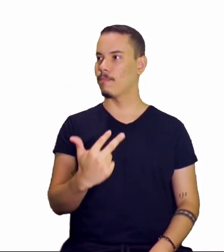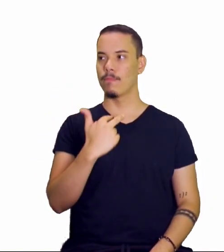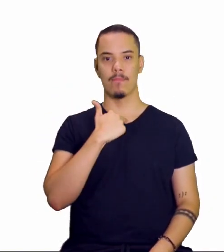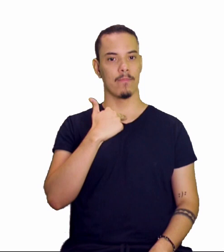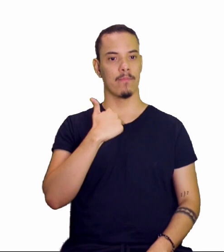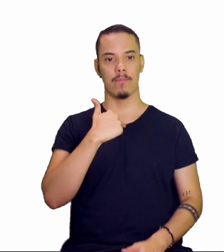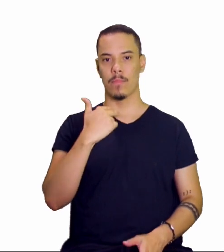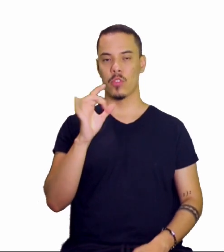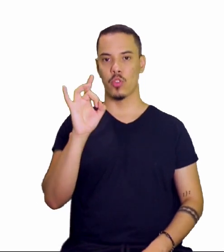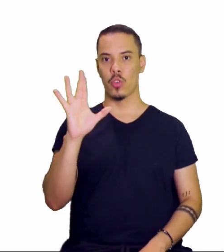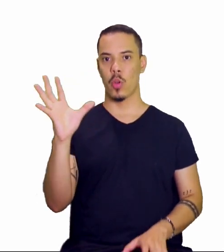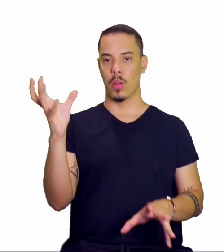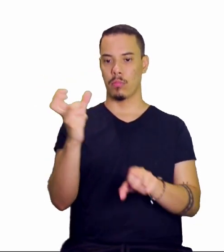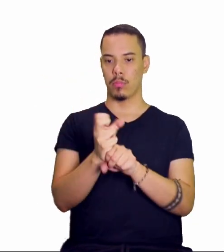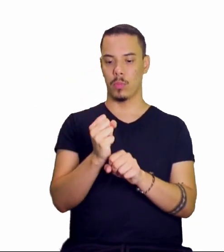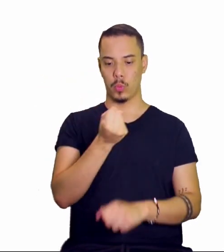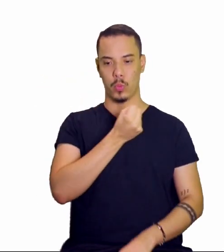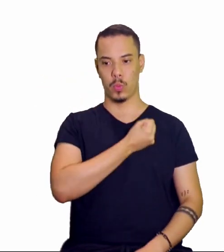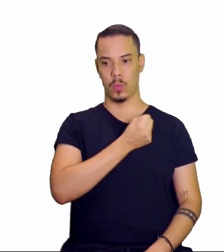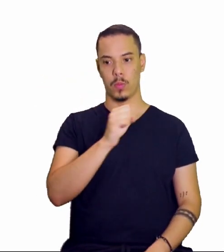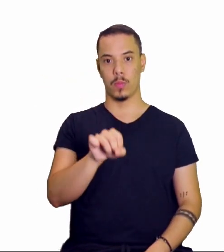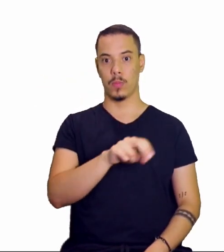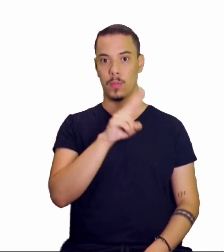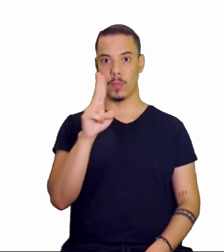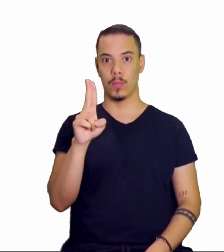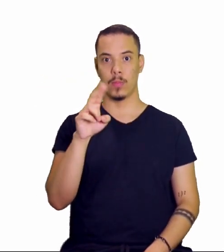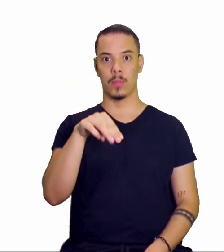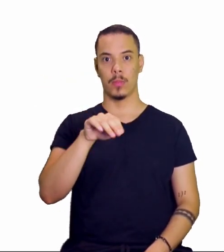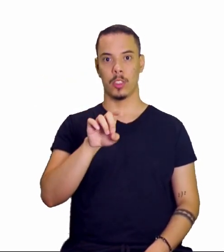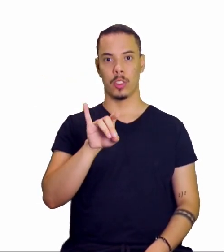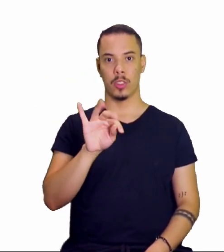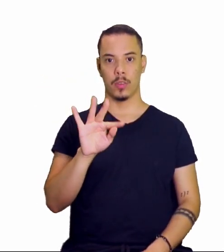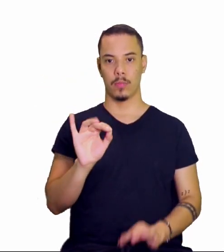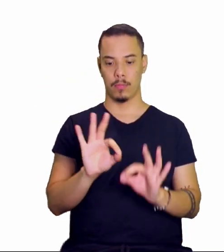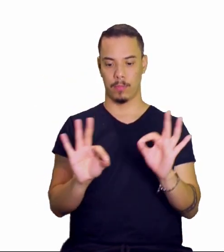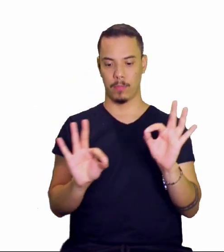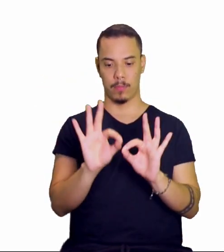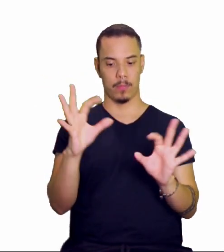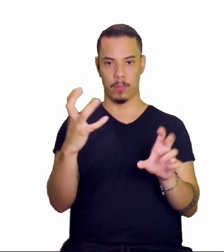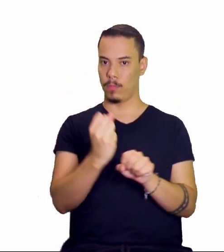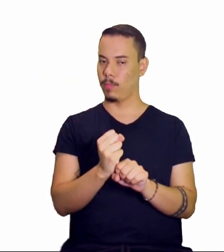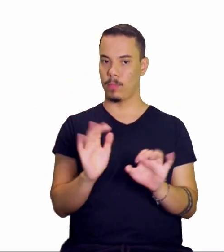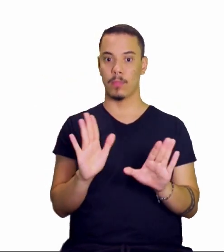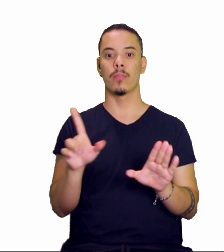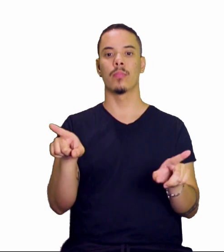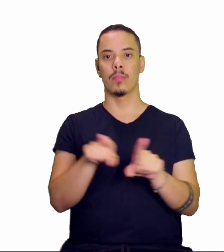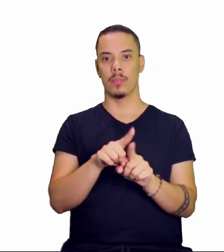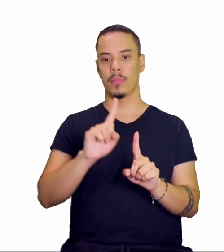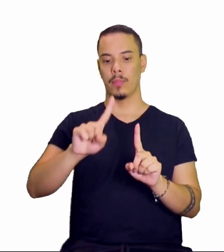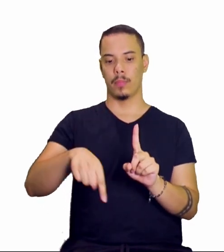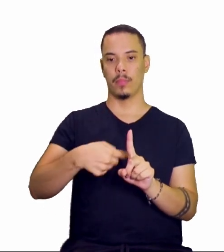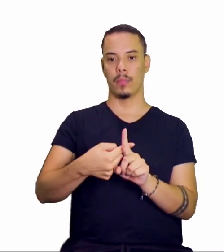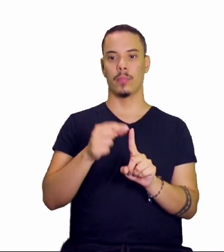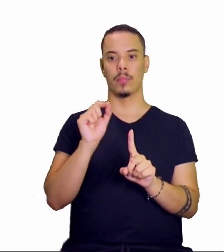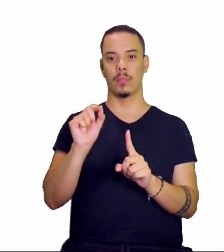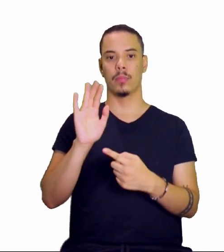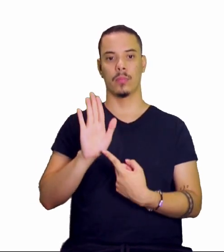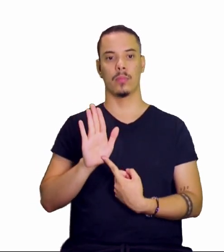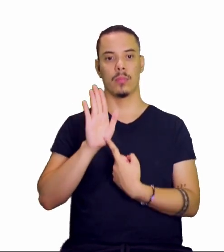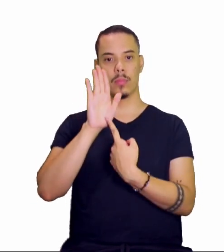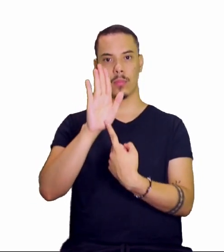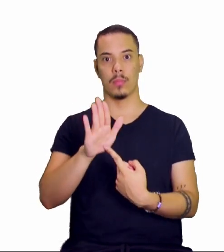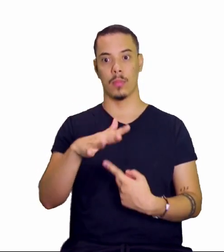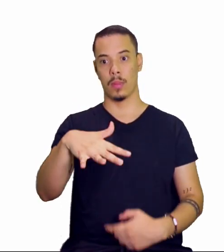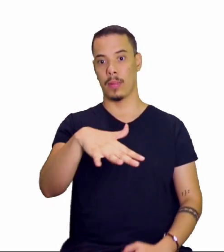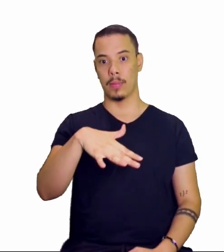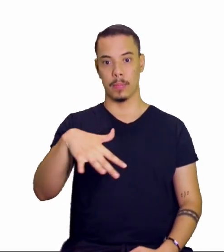contar só com número e uma grandeza de medida. Nós precisamos também, além desse valor numérico, uma representação